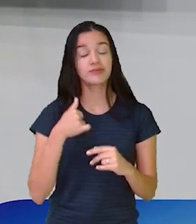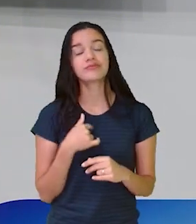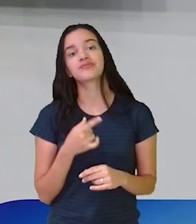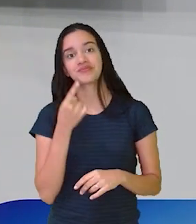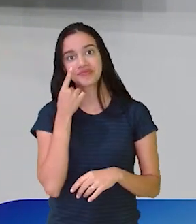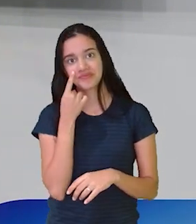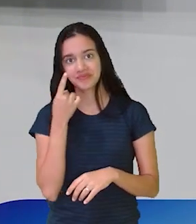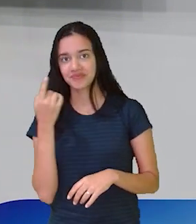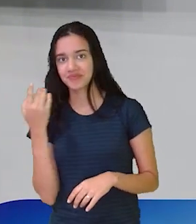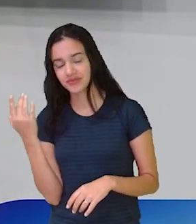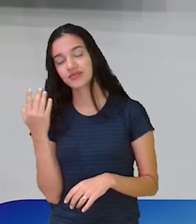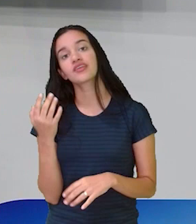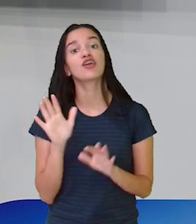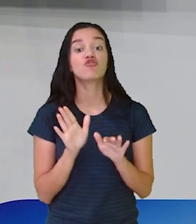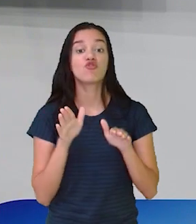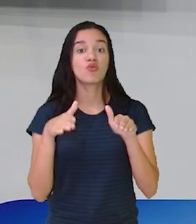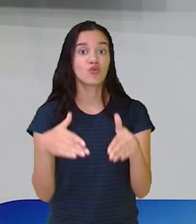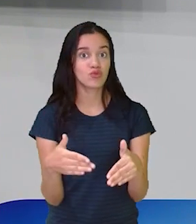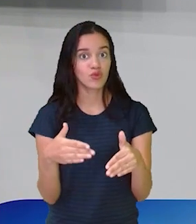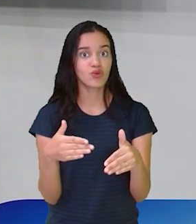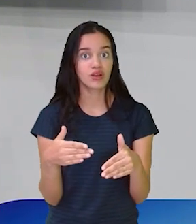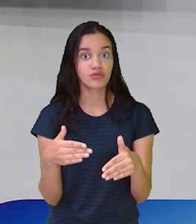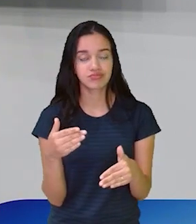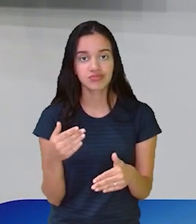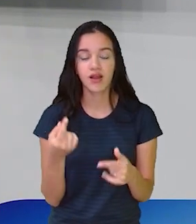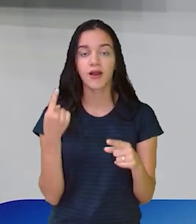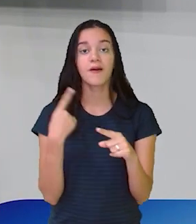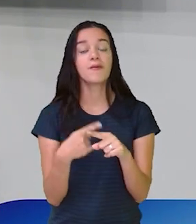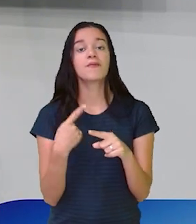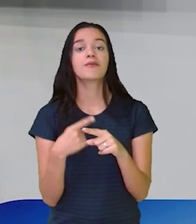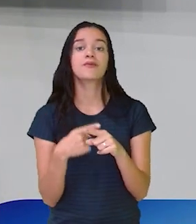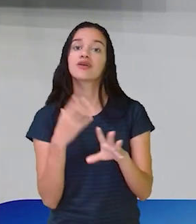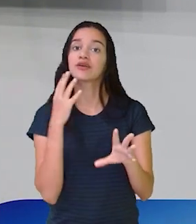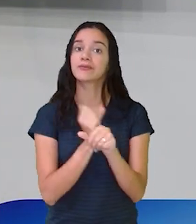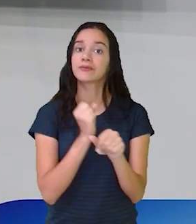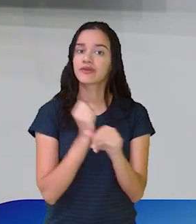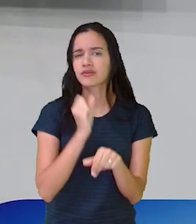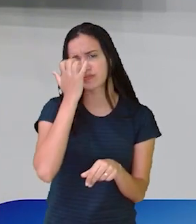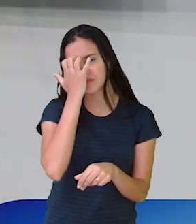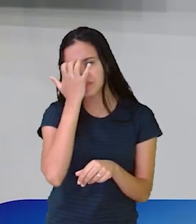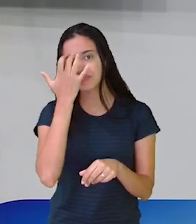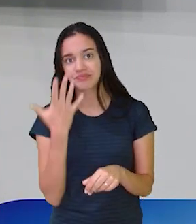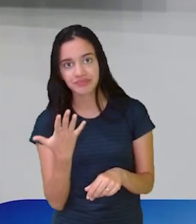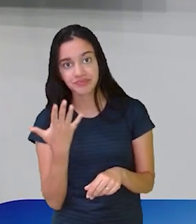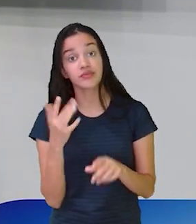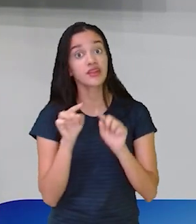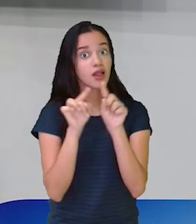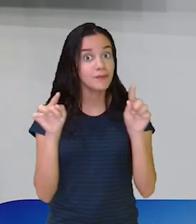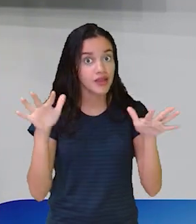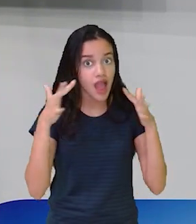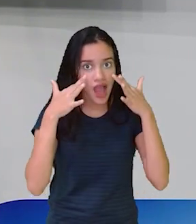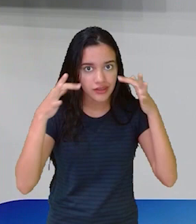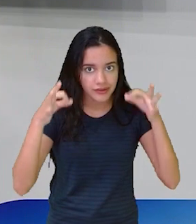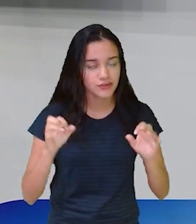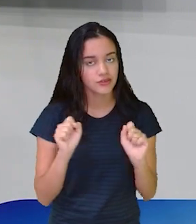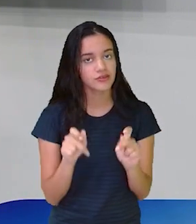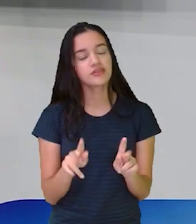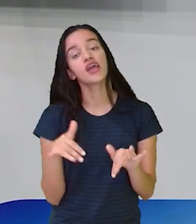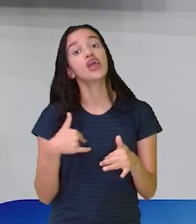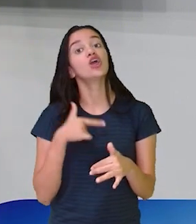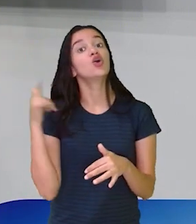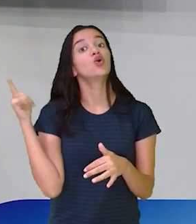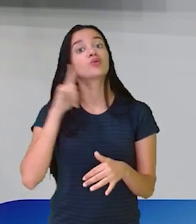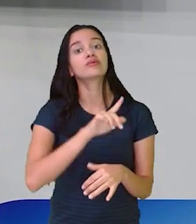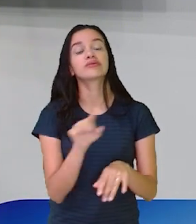tá? Eu vou focar nesses daí porque o cálculo de volume ele é mais fácil de fazer, mas presta atenção, eu